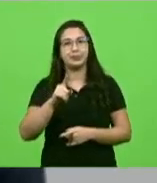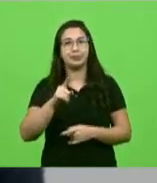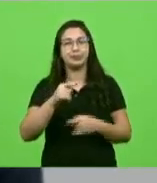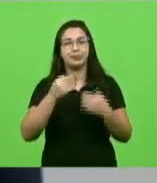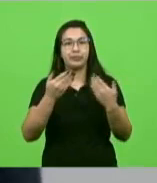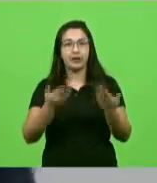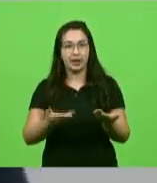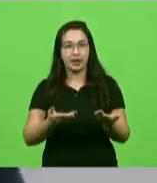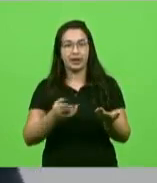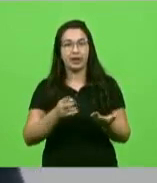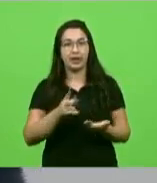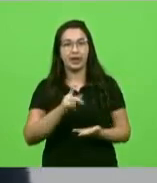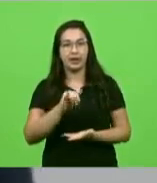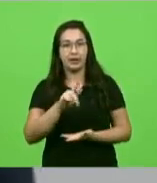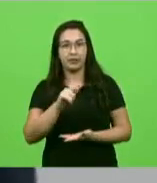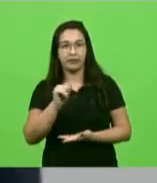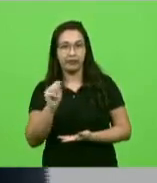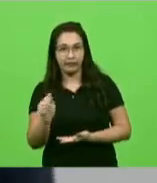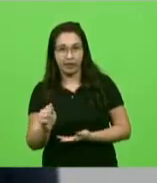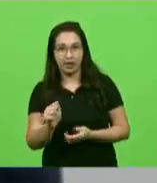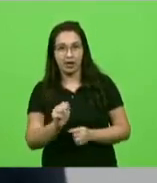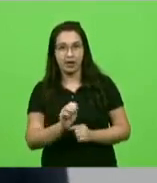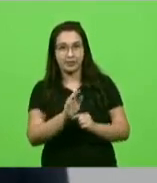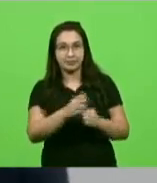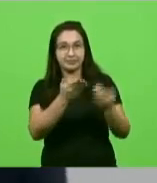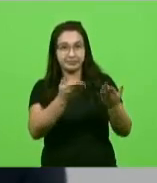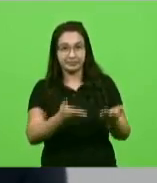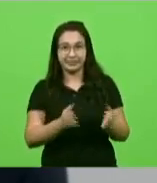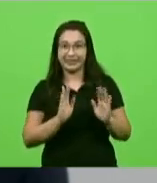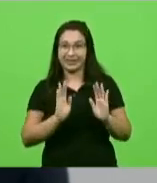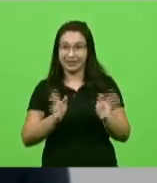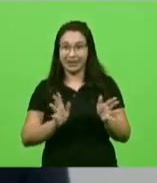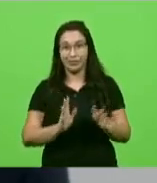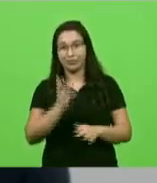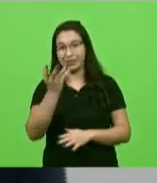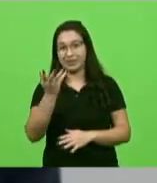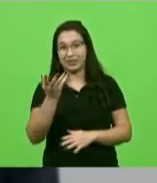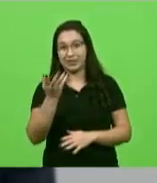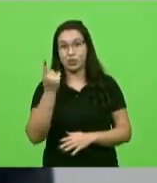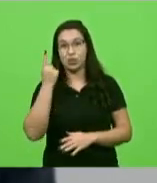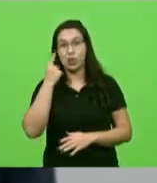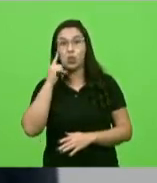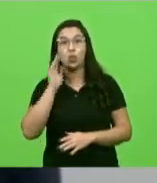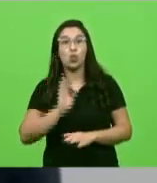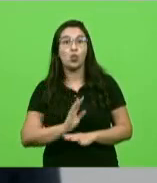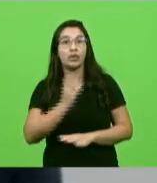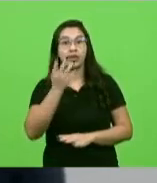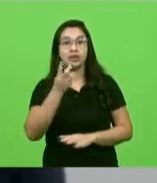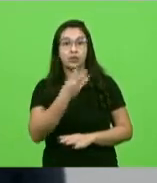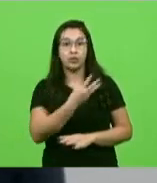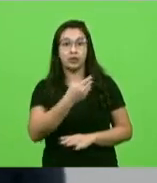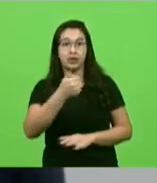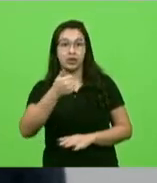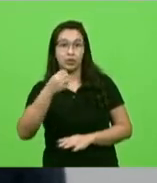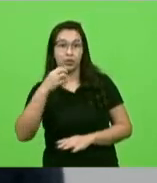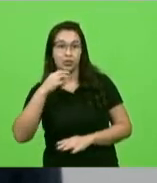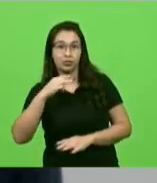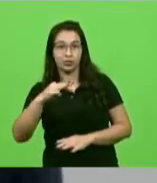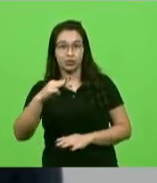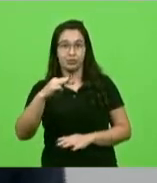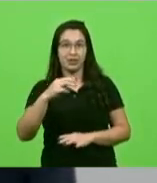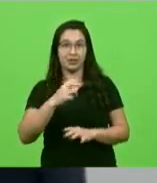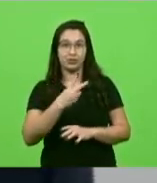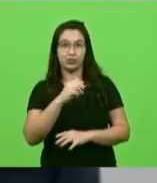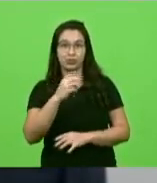favor da Veiga Med já havia acontecido. Rememore-se que o empenho se deu no dia 31 de março, com a liquidação